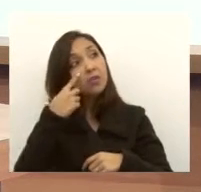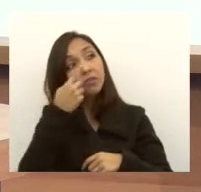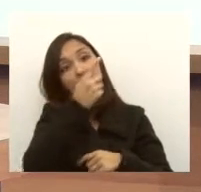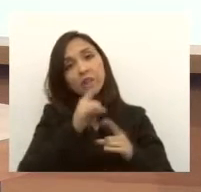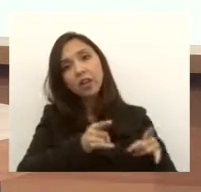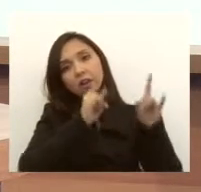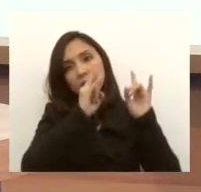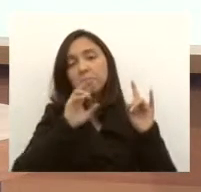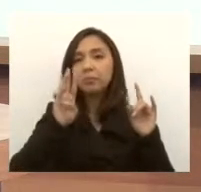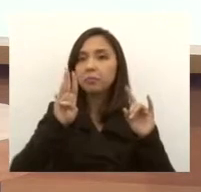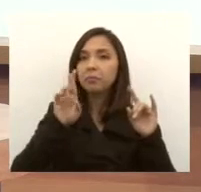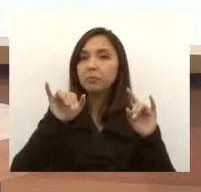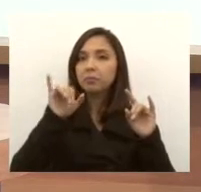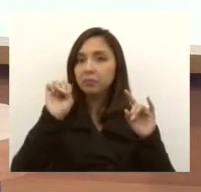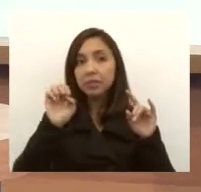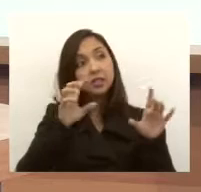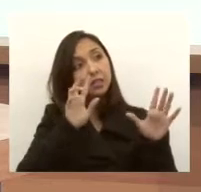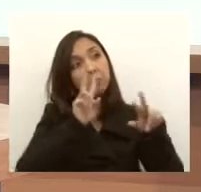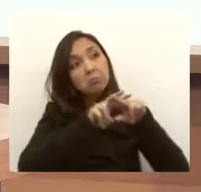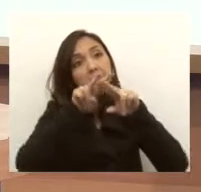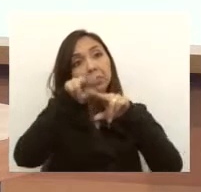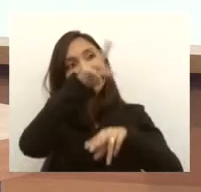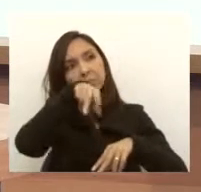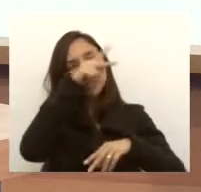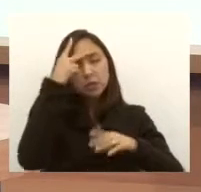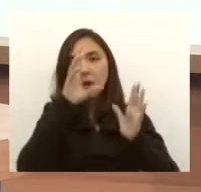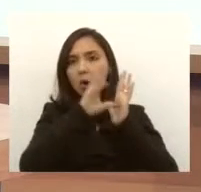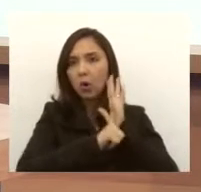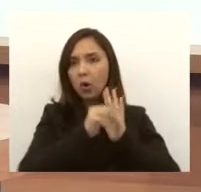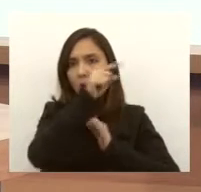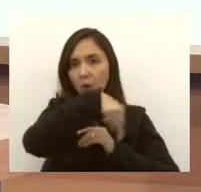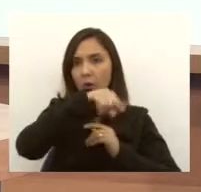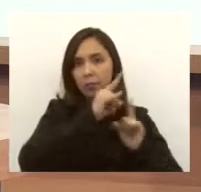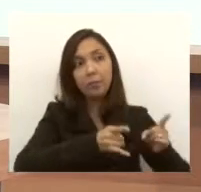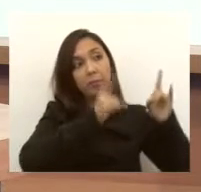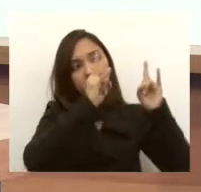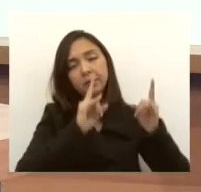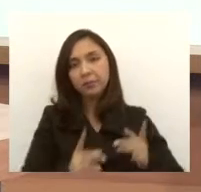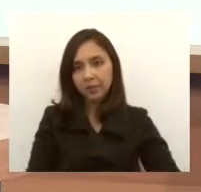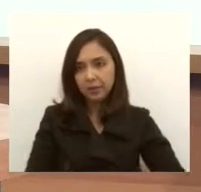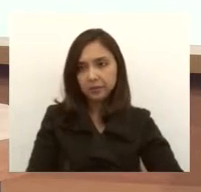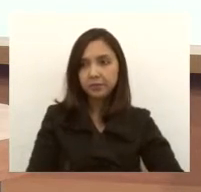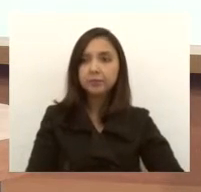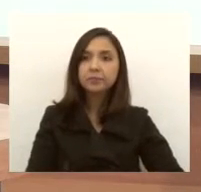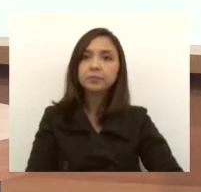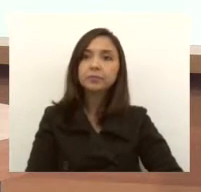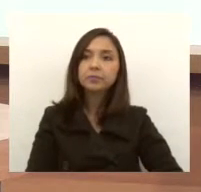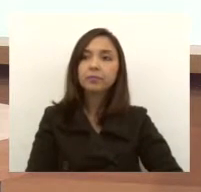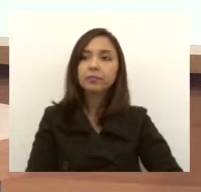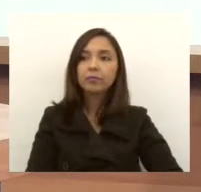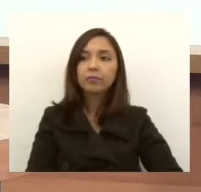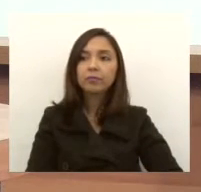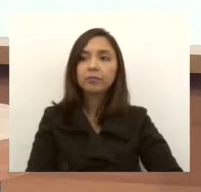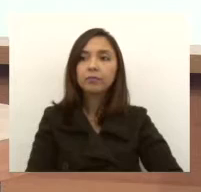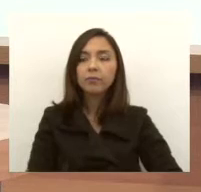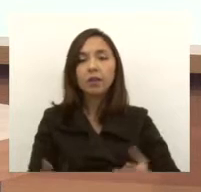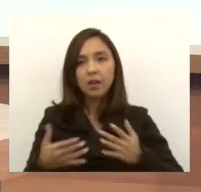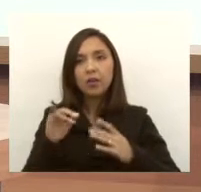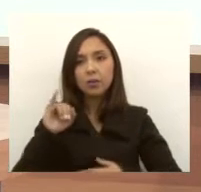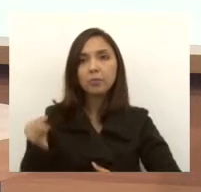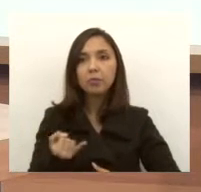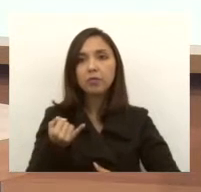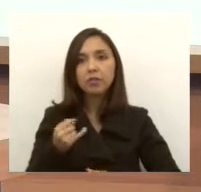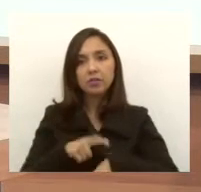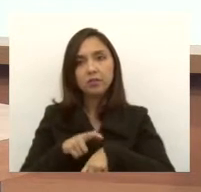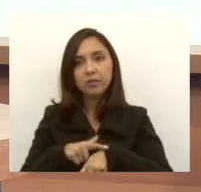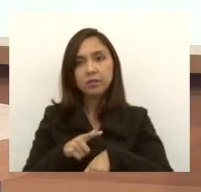vamos prender os donos da construtora que estão roubando as pessoas que compraram apartamento ali no condomínio. Quero aproveitar o pouco tempo